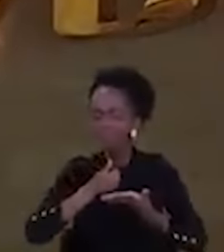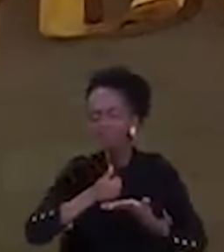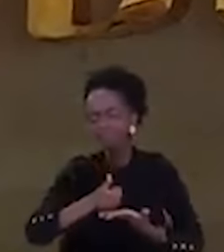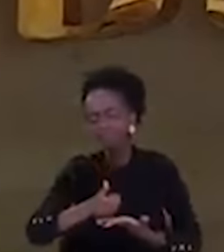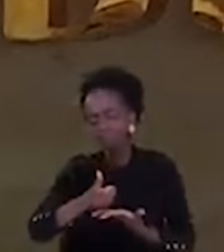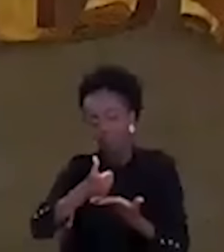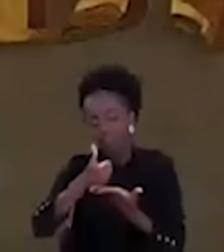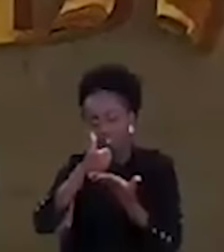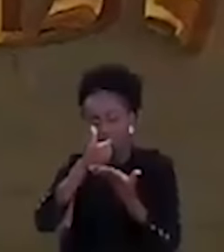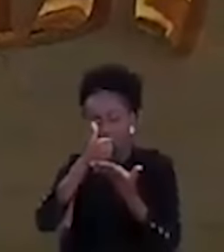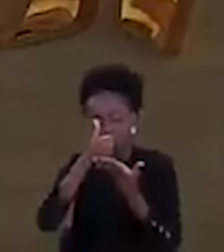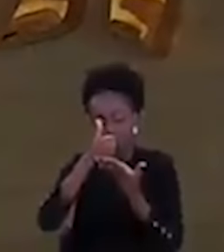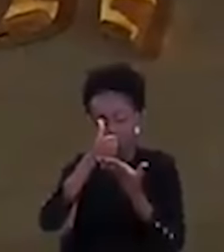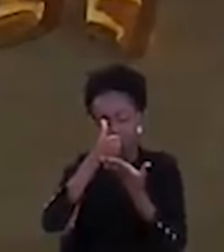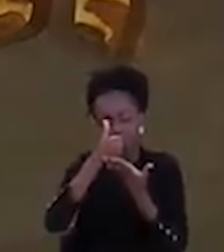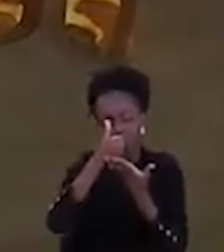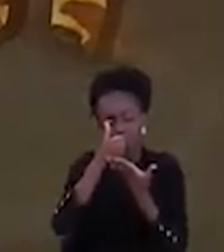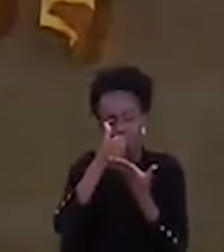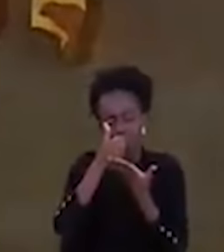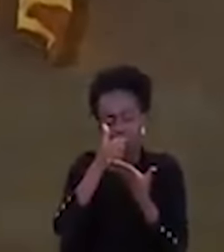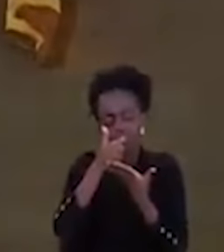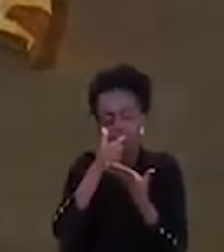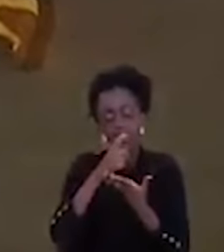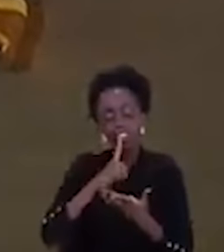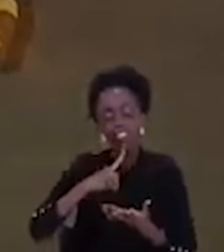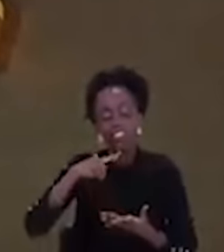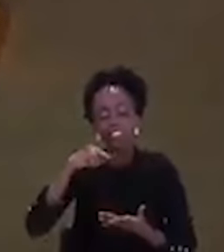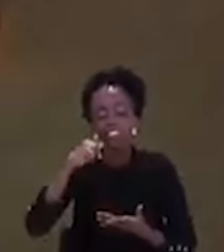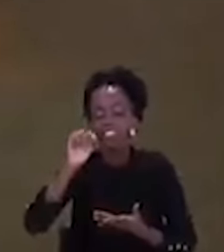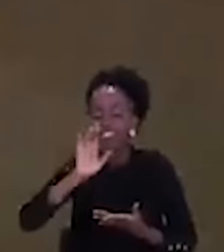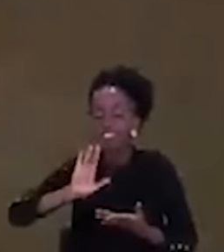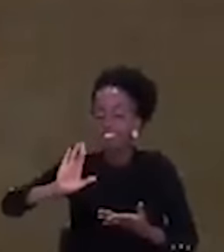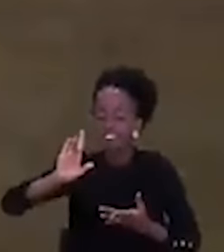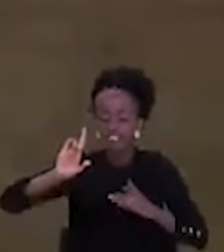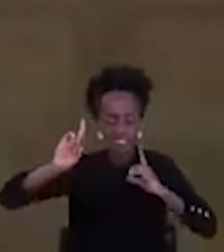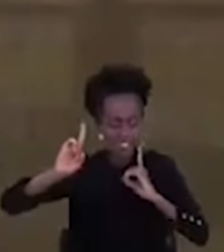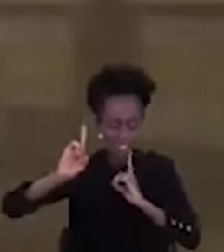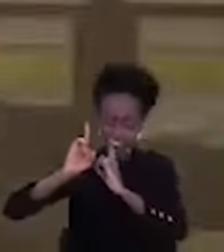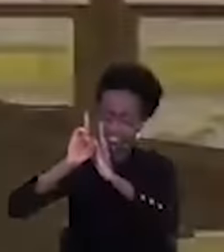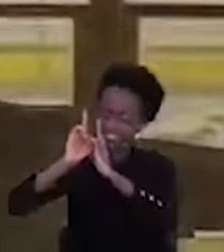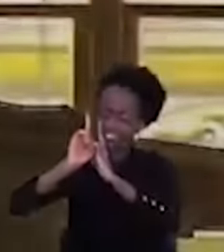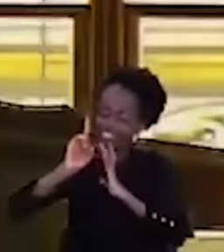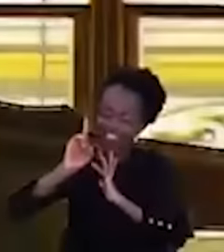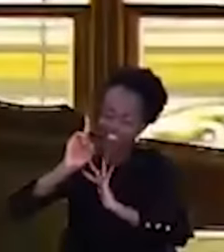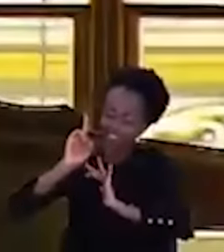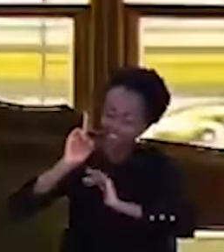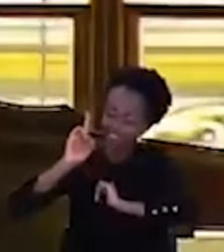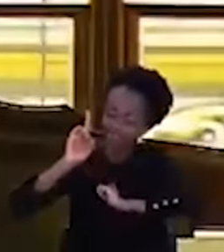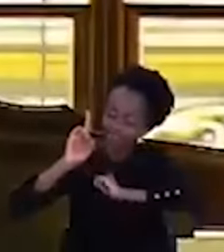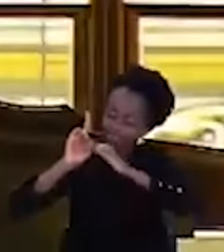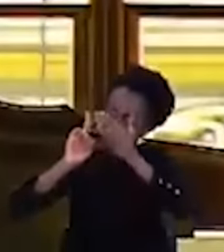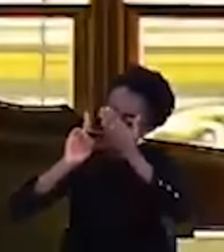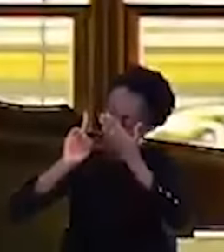meu Salvador. Dia que encontrei o meu amor. Dia que